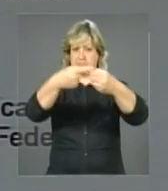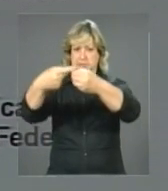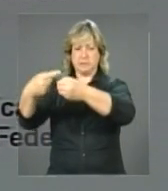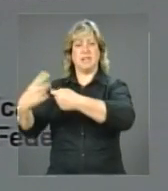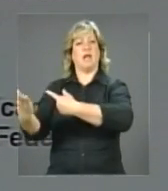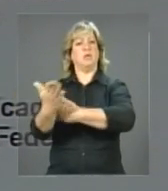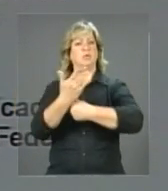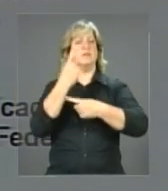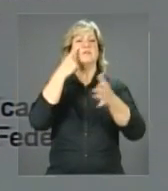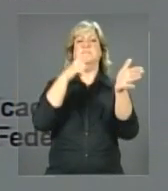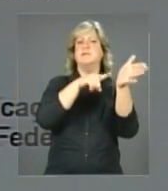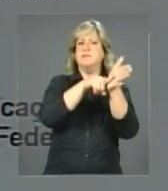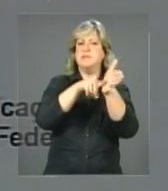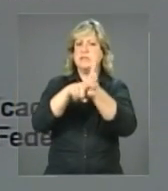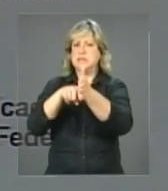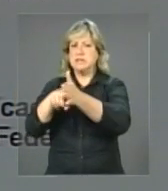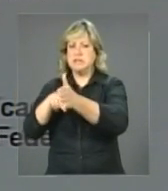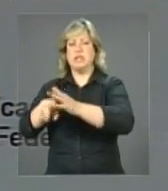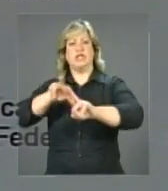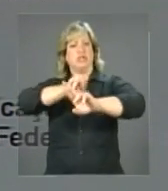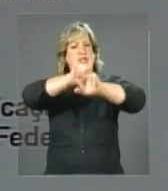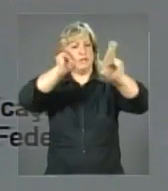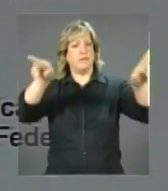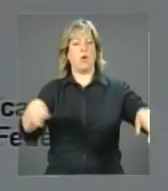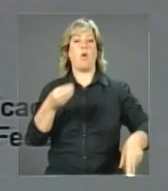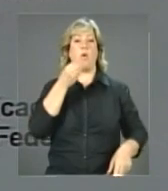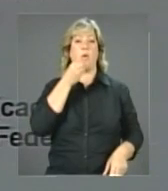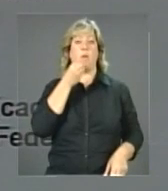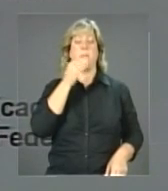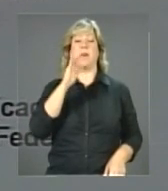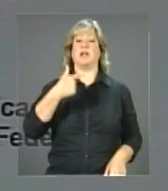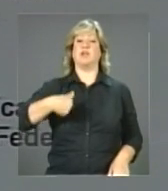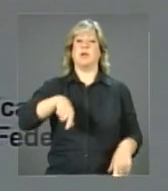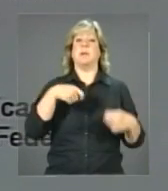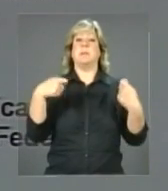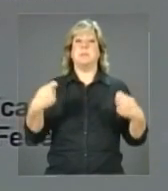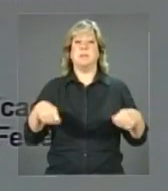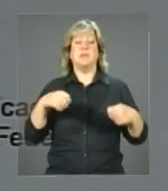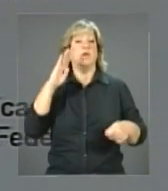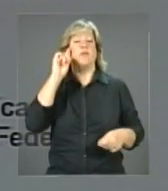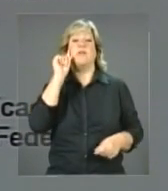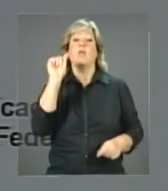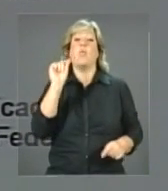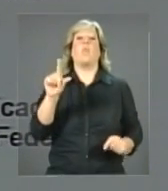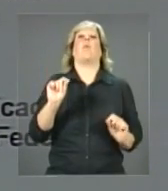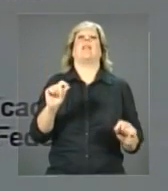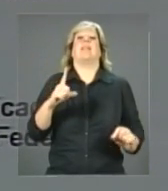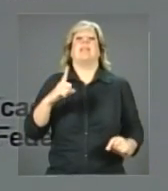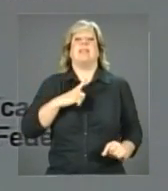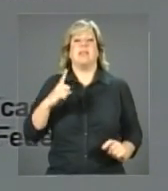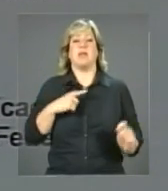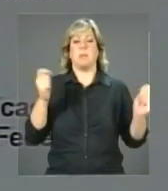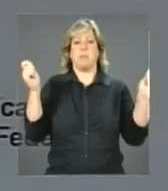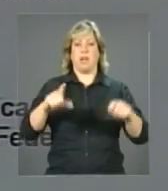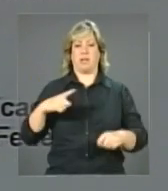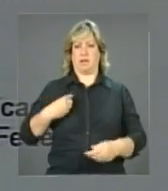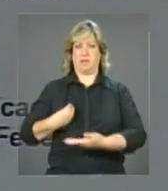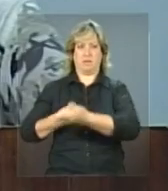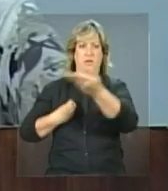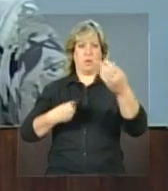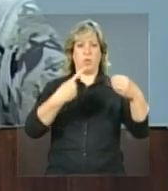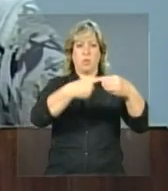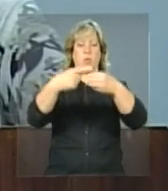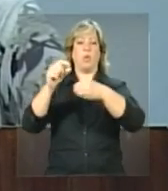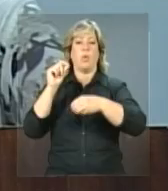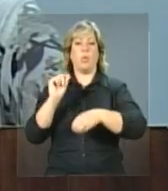diferentes oportunidades, mas nós também temos que contar com o que existe de capacidade instalada dos cursos de qualificação